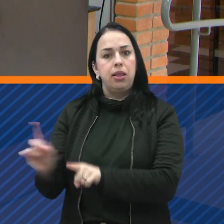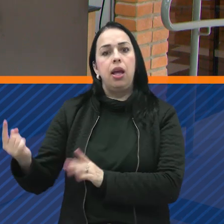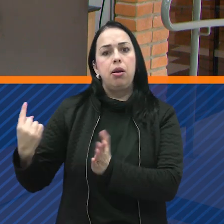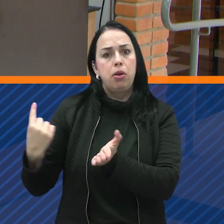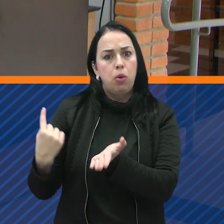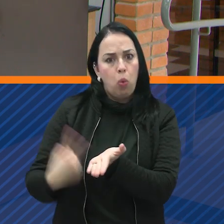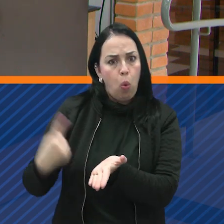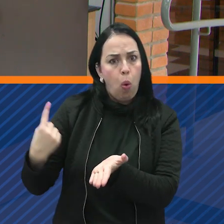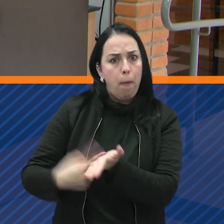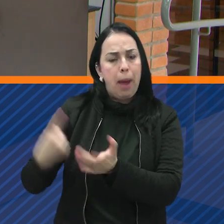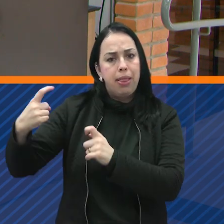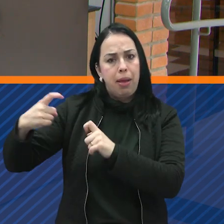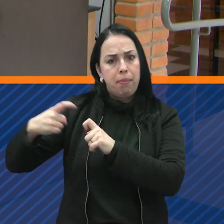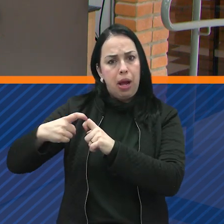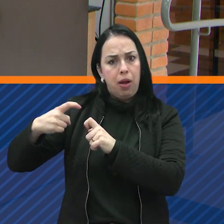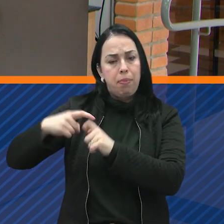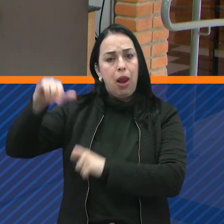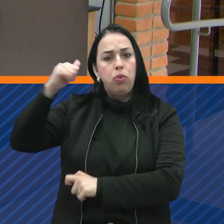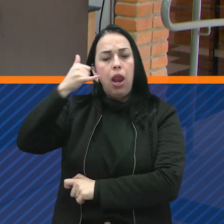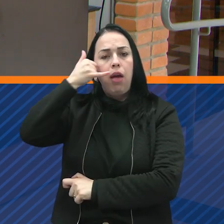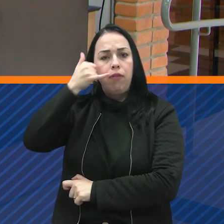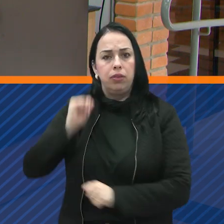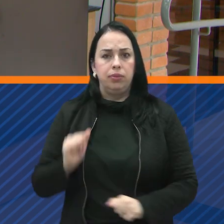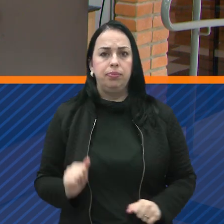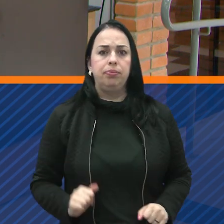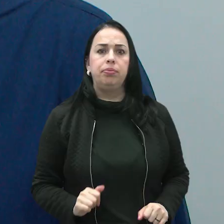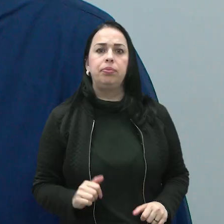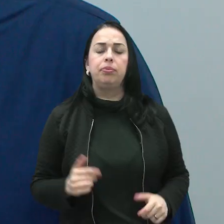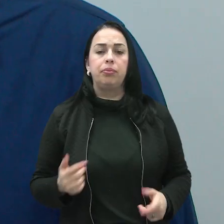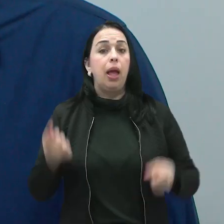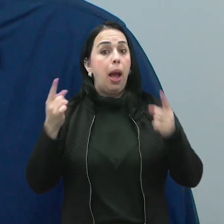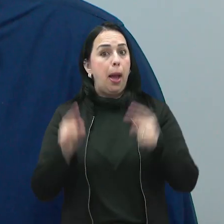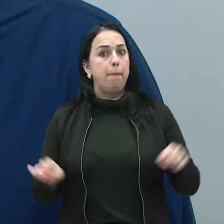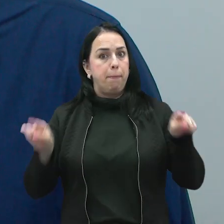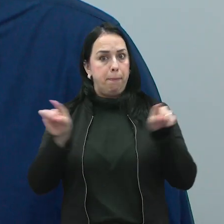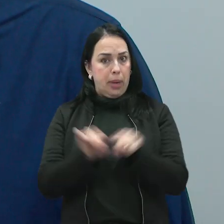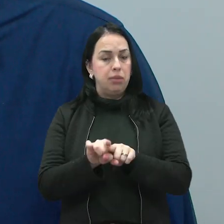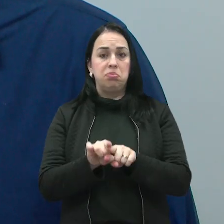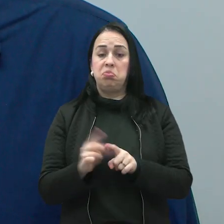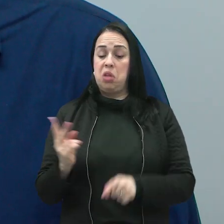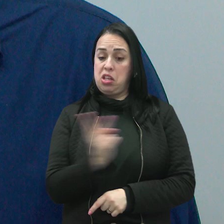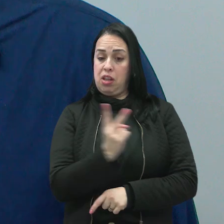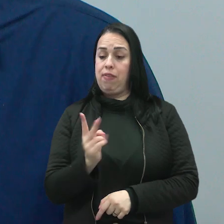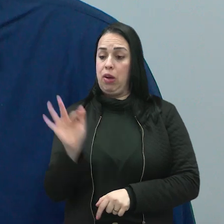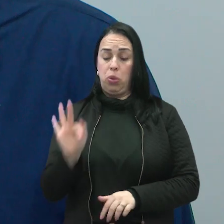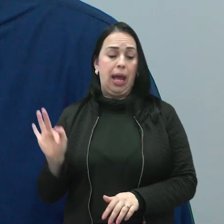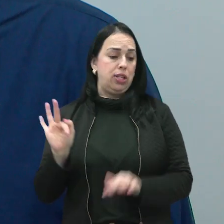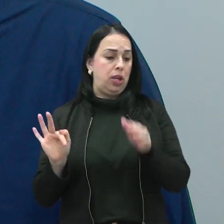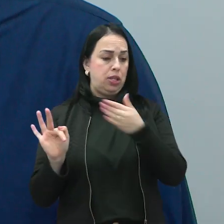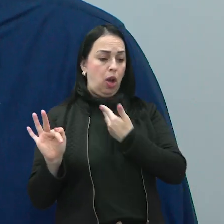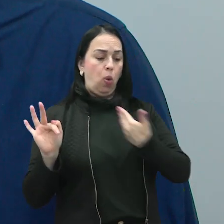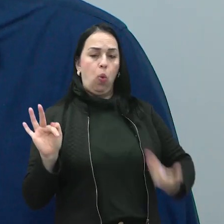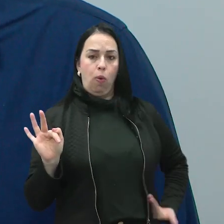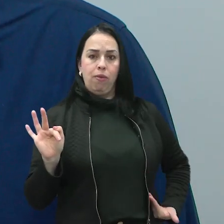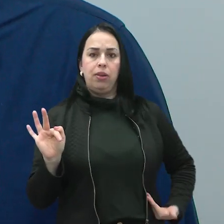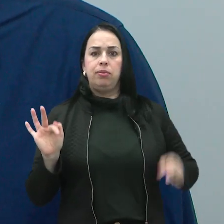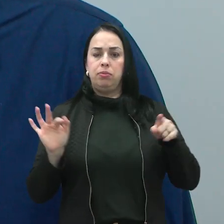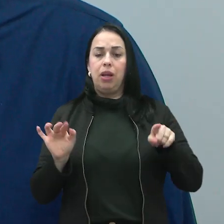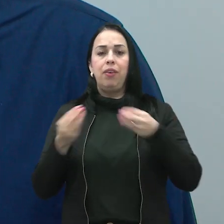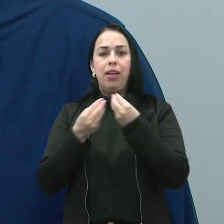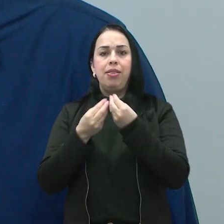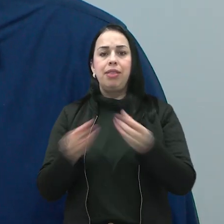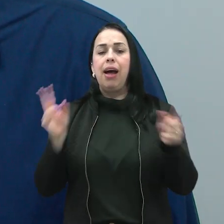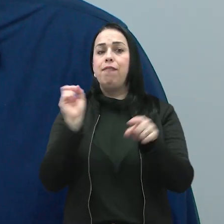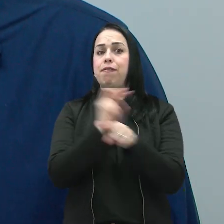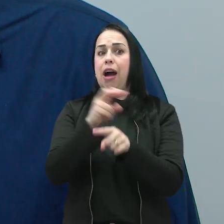realiza atendimentos que podem ser agendados pelo telefone. Essa parceria com a CIS, né, da Embi Morumbi, ela acaba